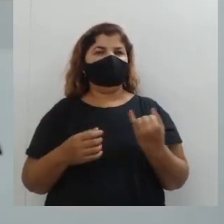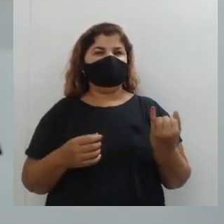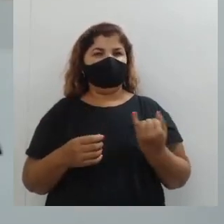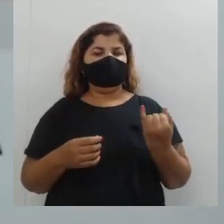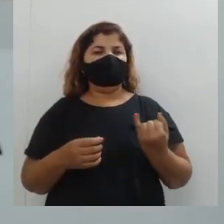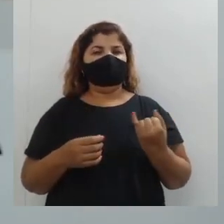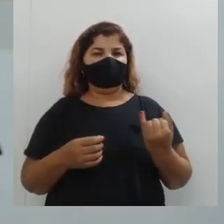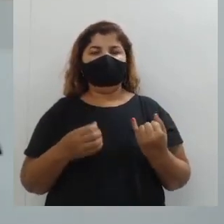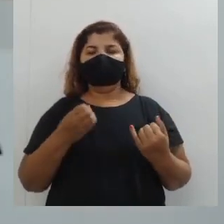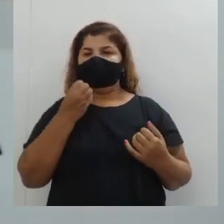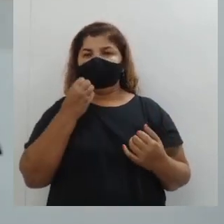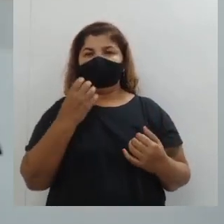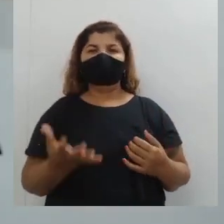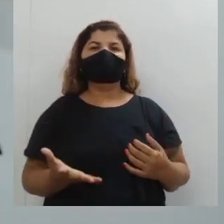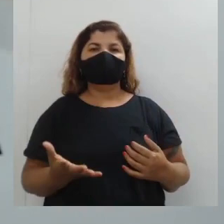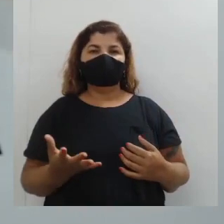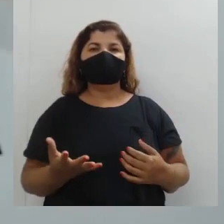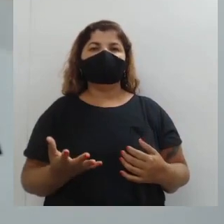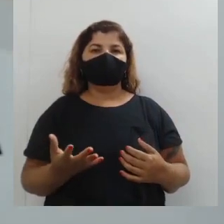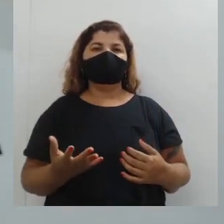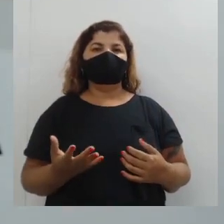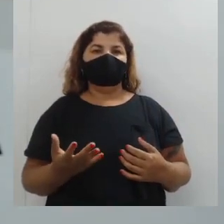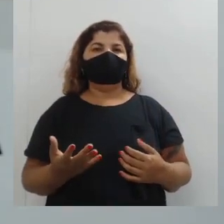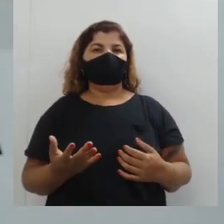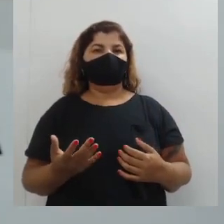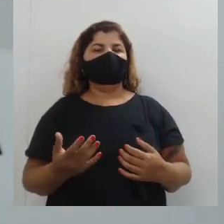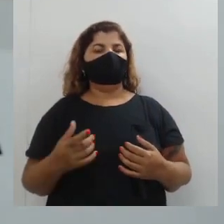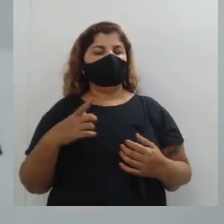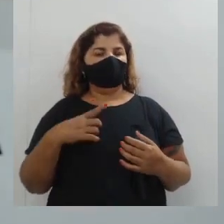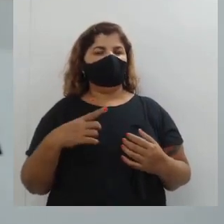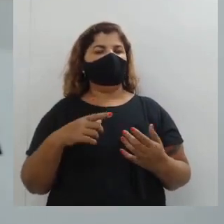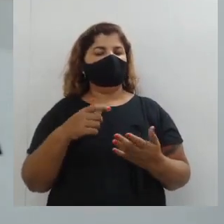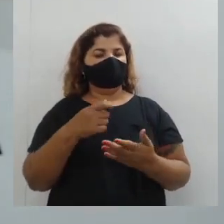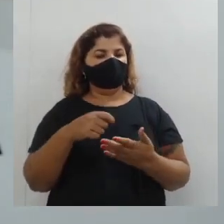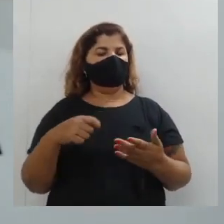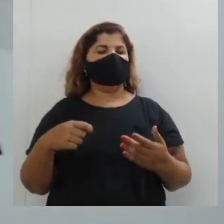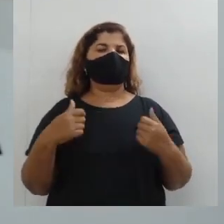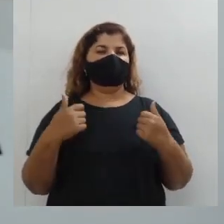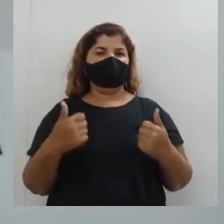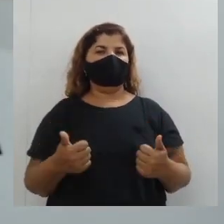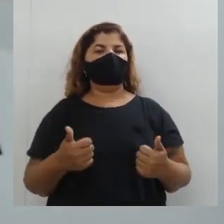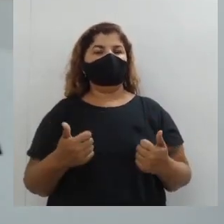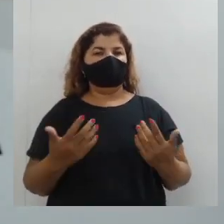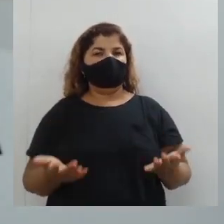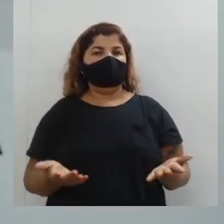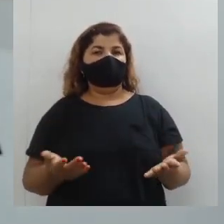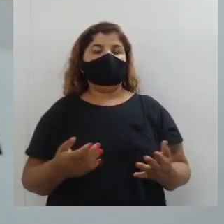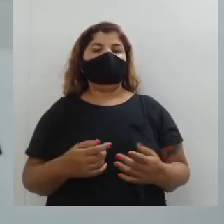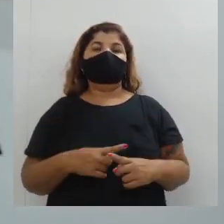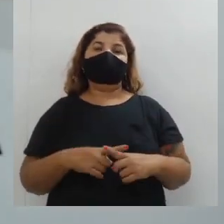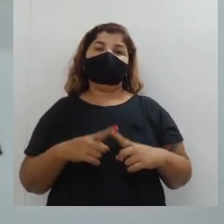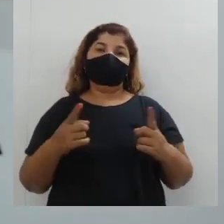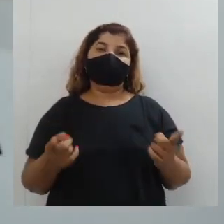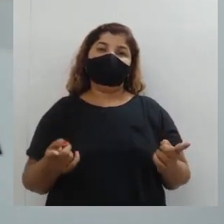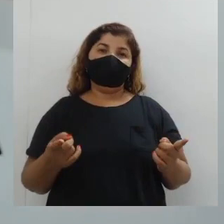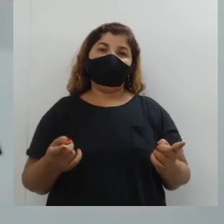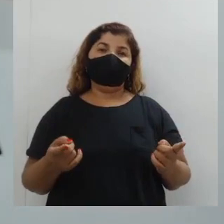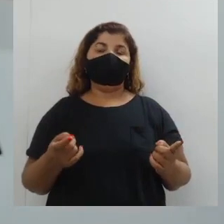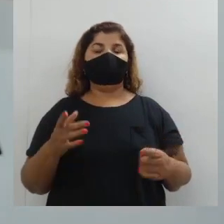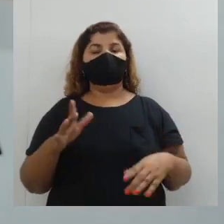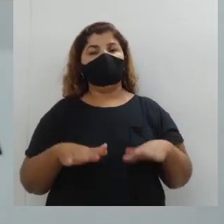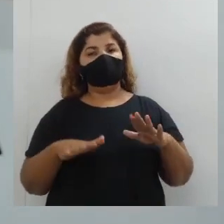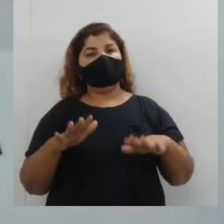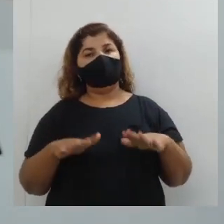muito boa, uma obra assim bem construída, tá? Talvez ele tenha sido, talvez não,